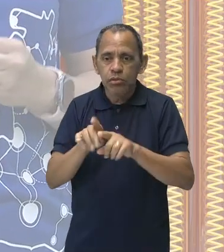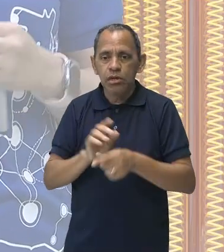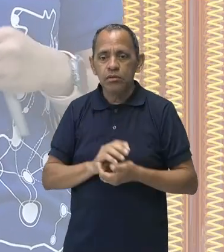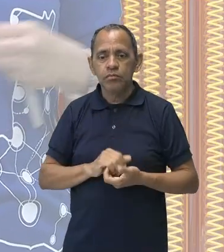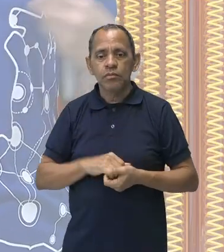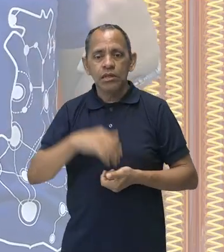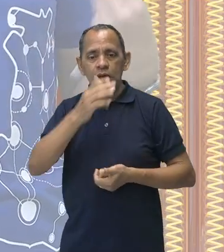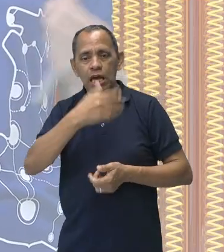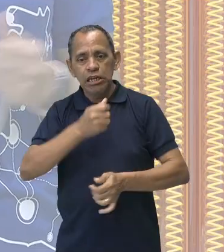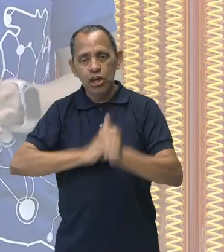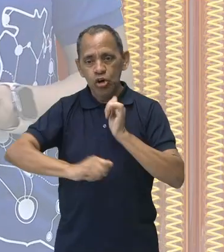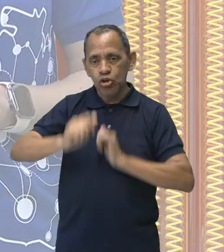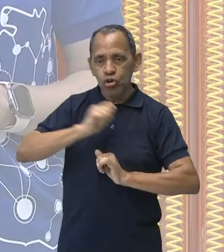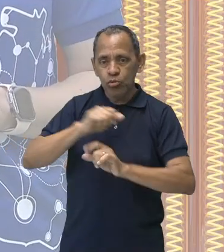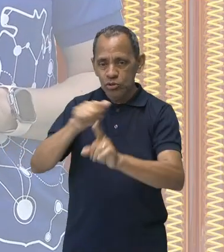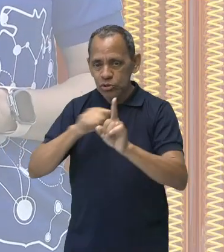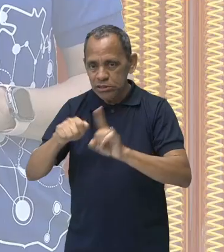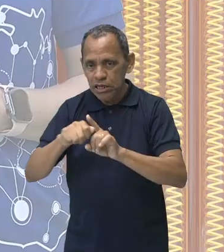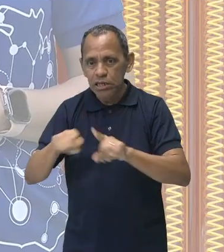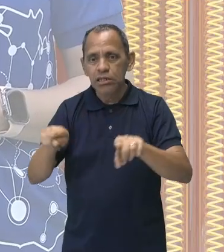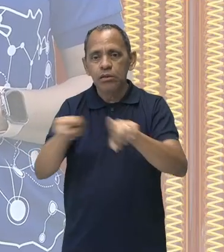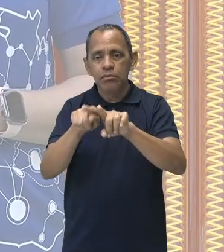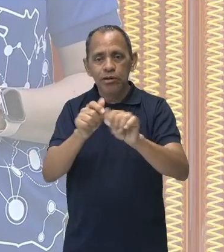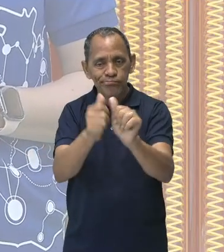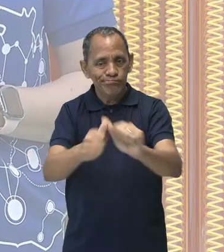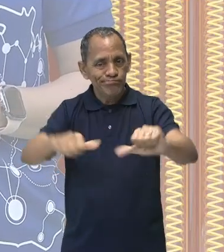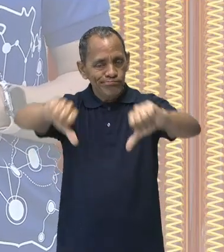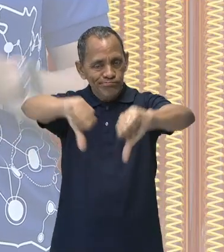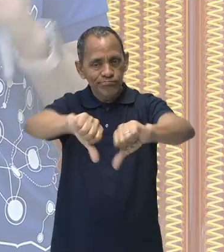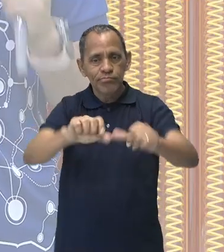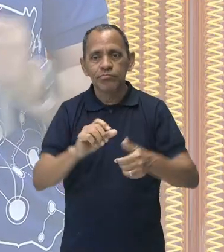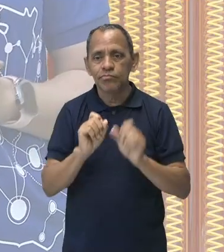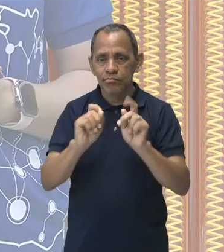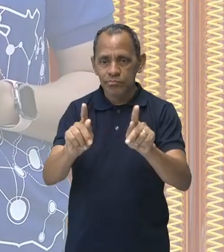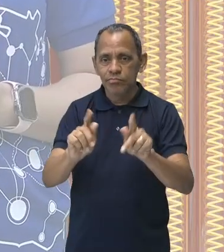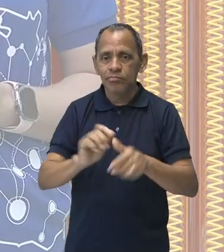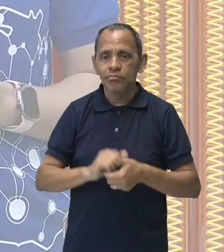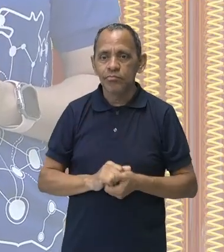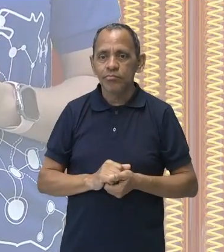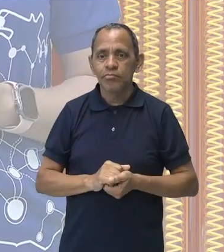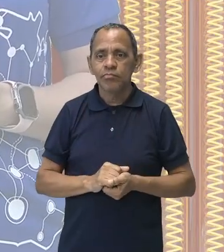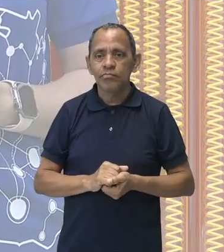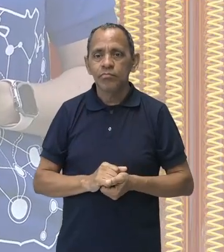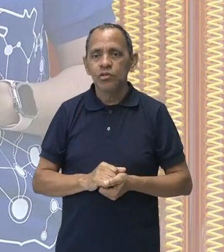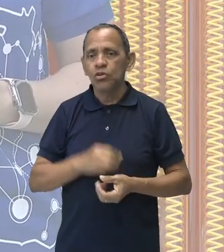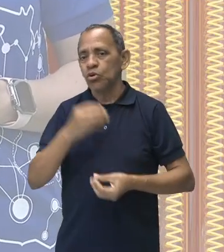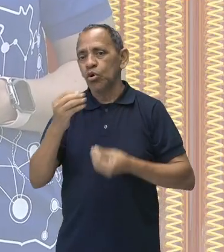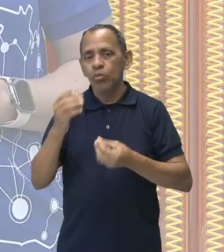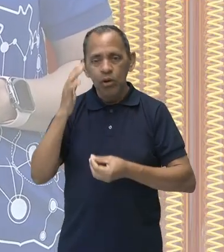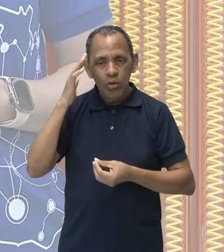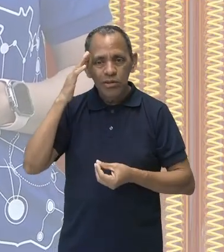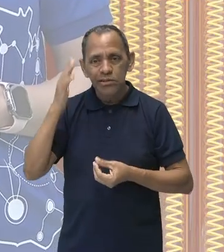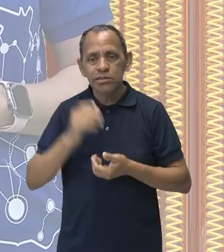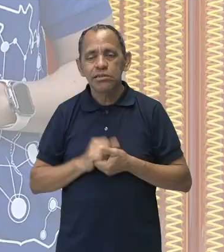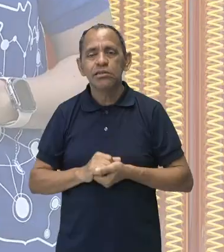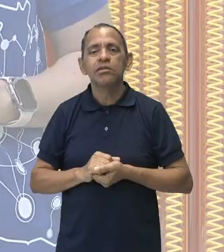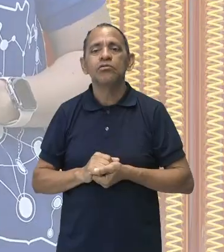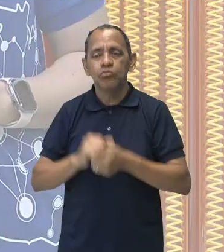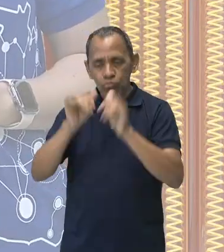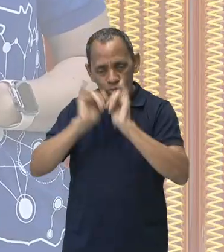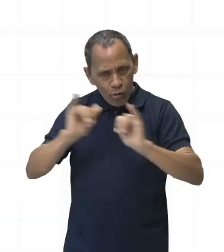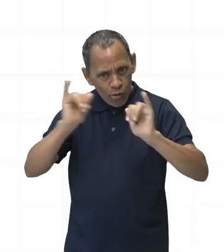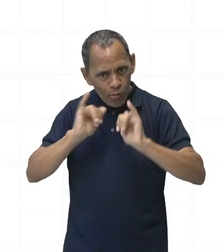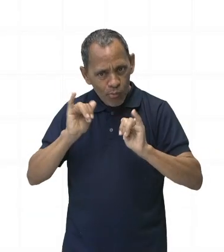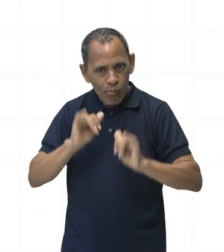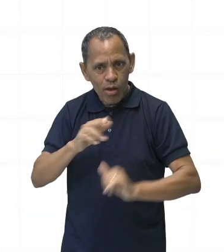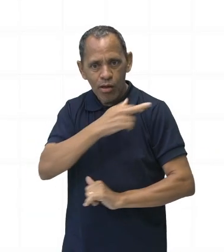econômicas e sociais batendo a sua porta, ok? Então, como ocorreu a proclamação da República de